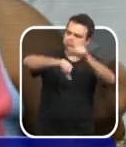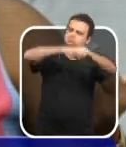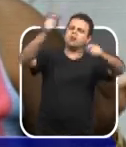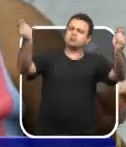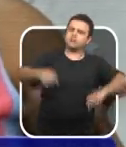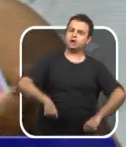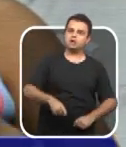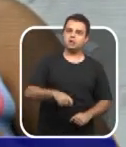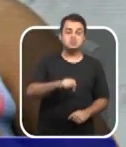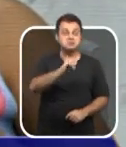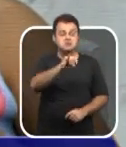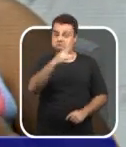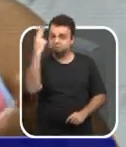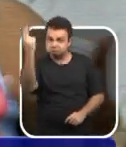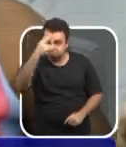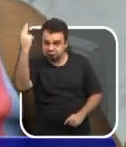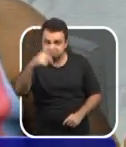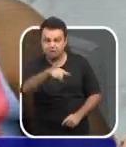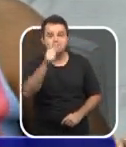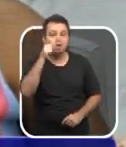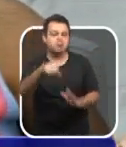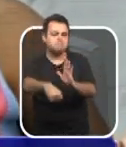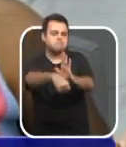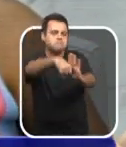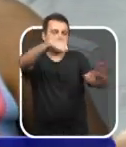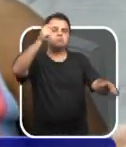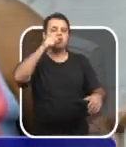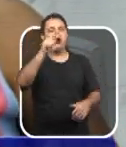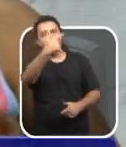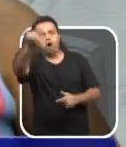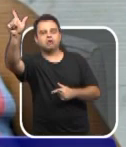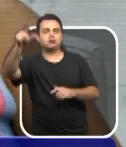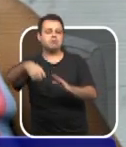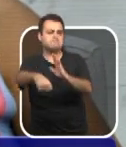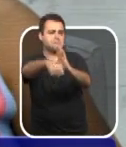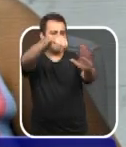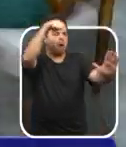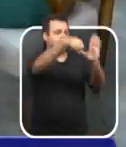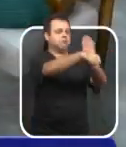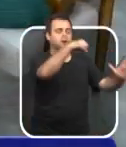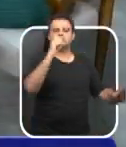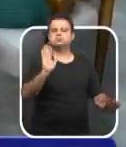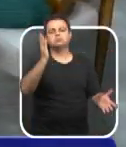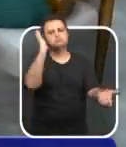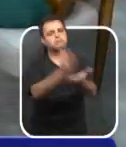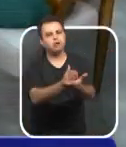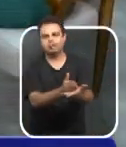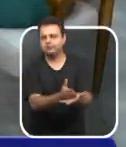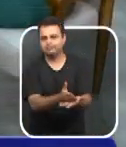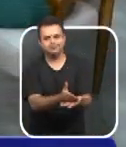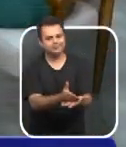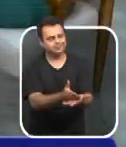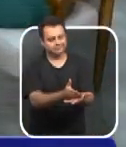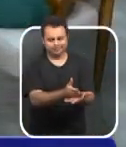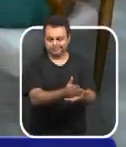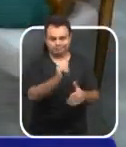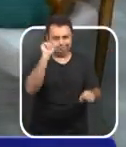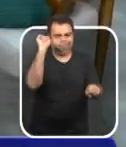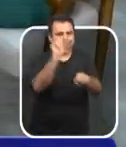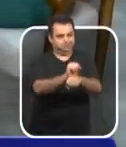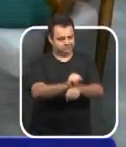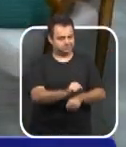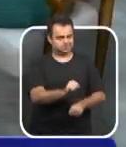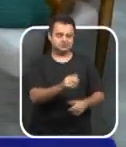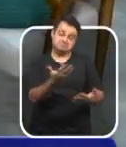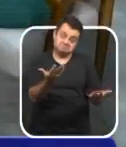né? E se não recuperar o agressor, ele bate na Maria, na Joana, na Sebastiana. Então, é uma política pública que também tem que ser eficaz. A gente tem que recuperar